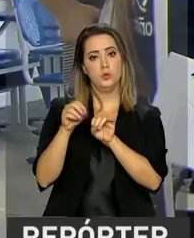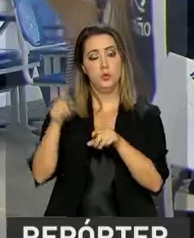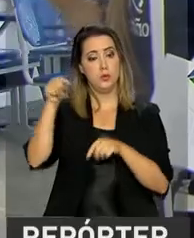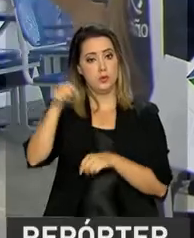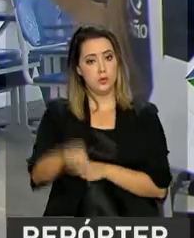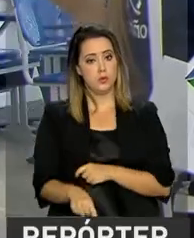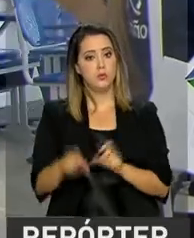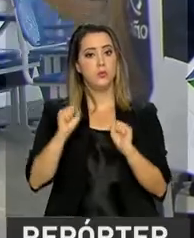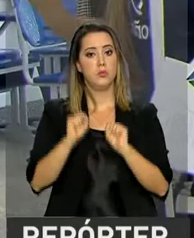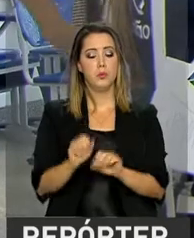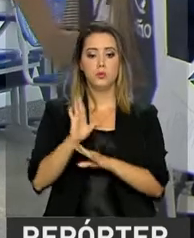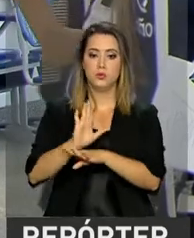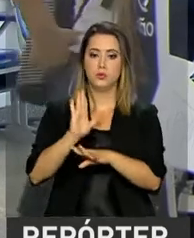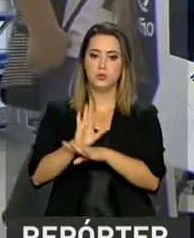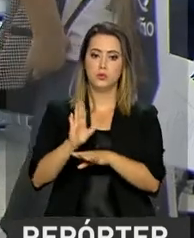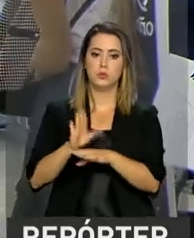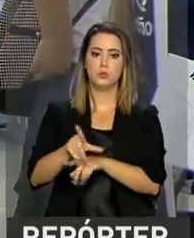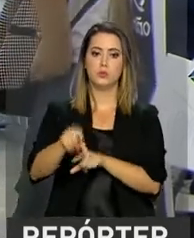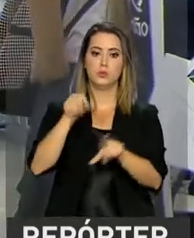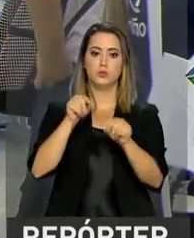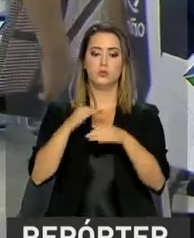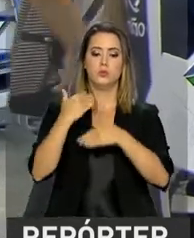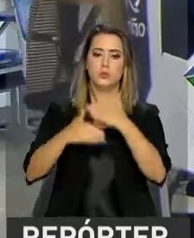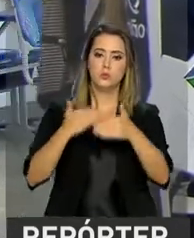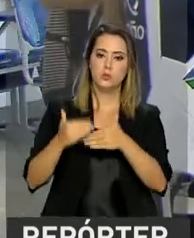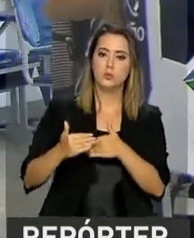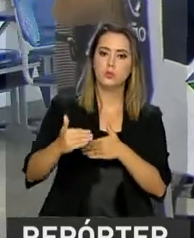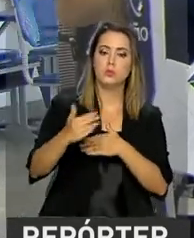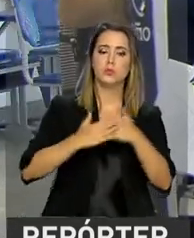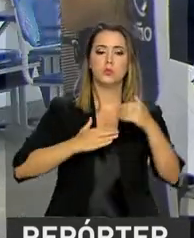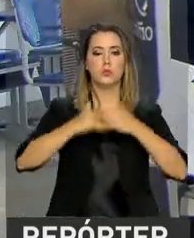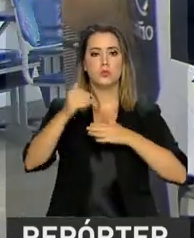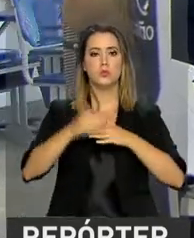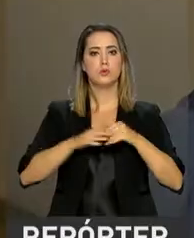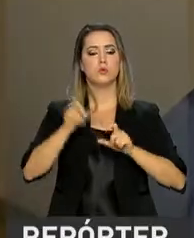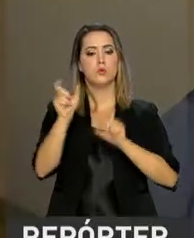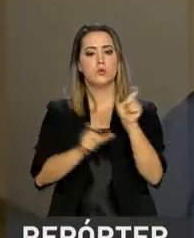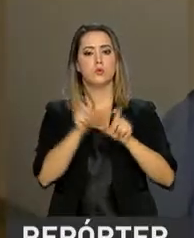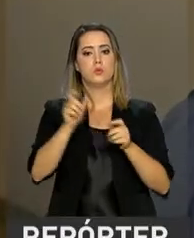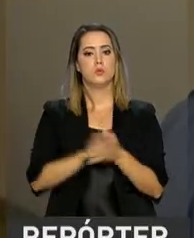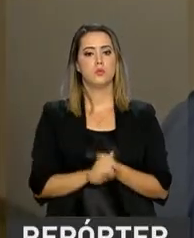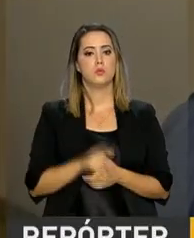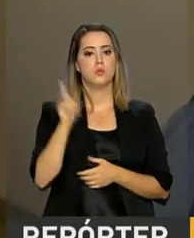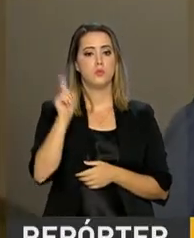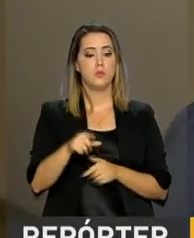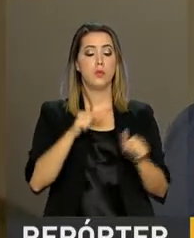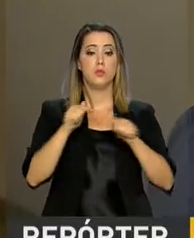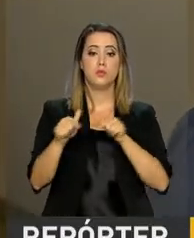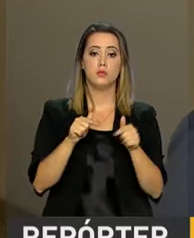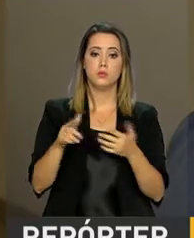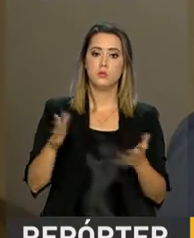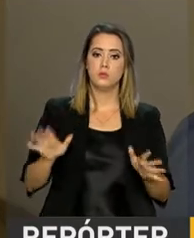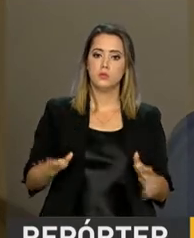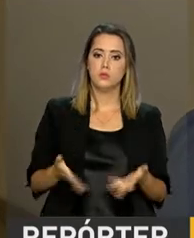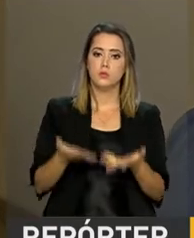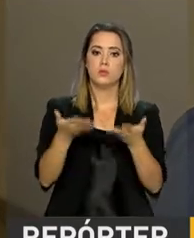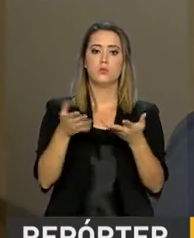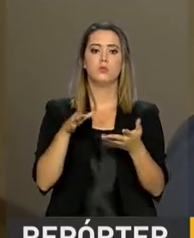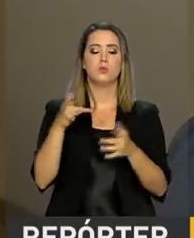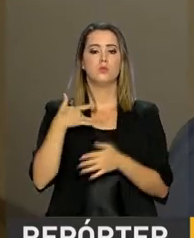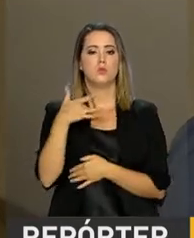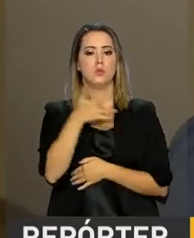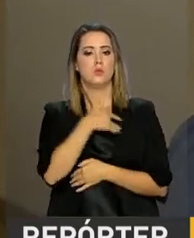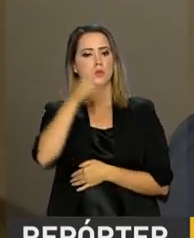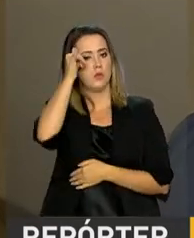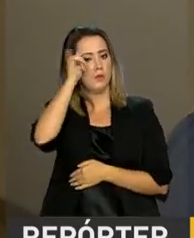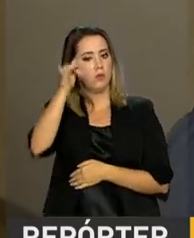aqui podem ajudar na escolha da formação profissional dos estudantes. São atividades de promoção de saúde e prevenção